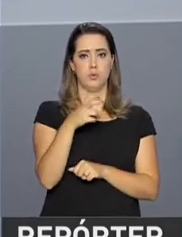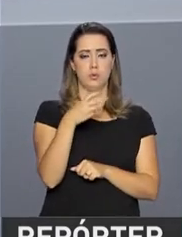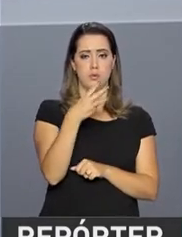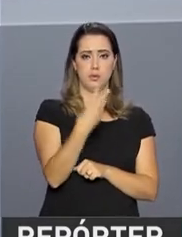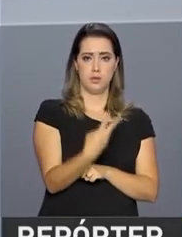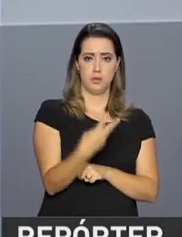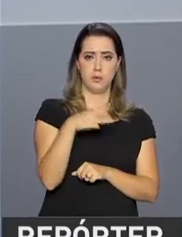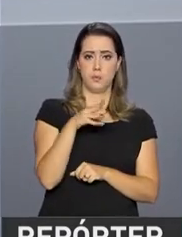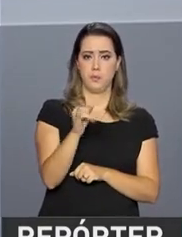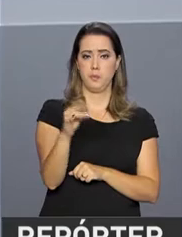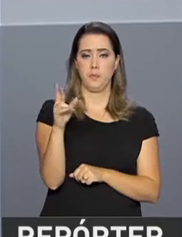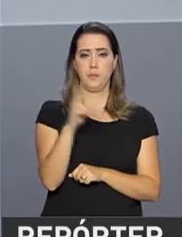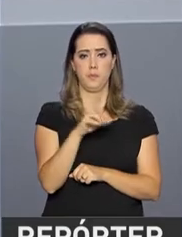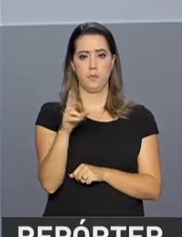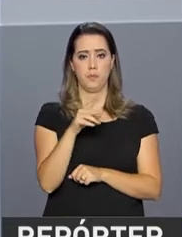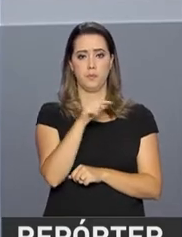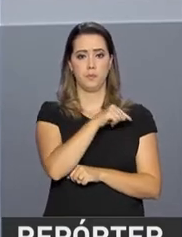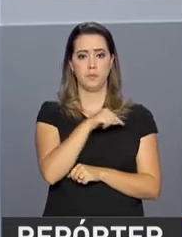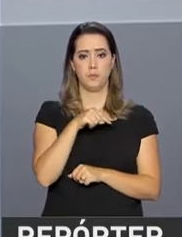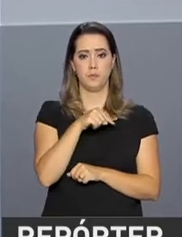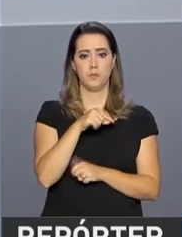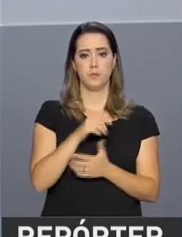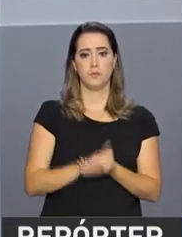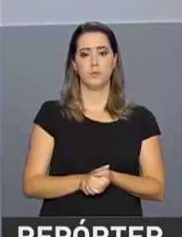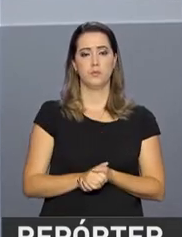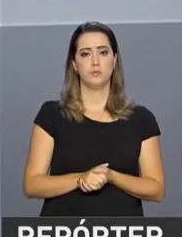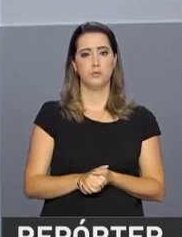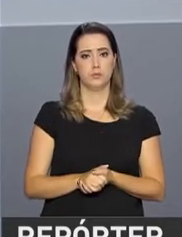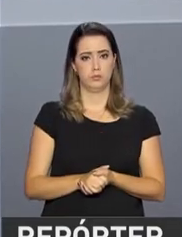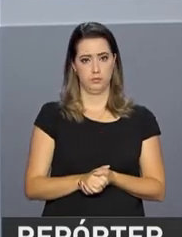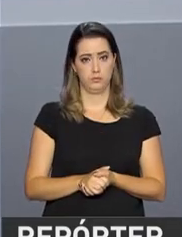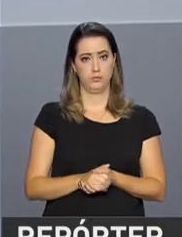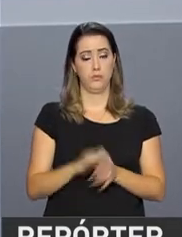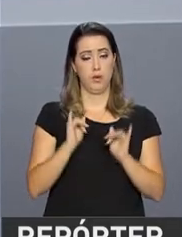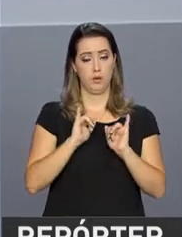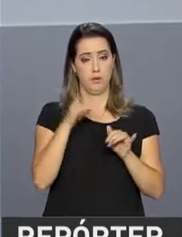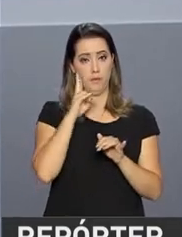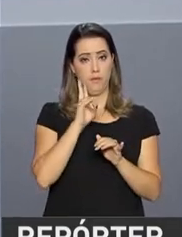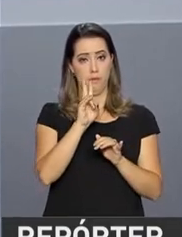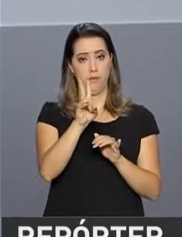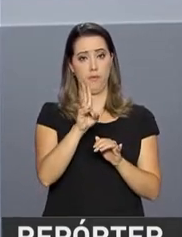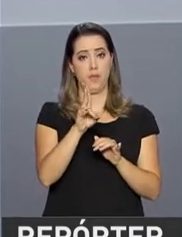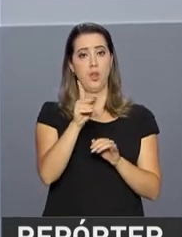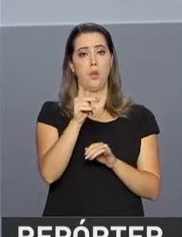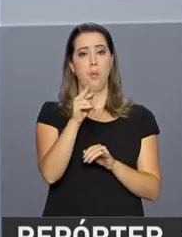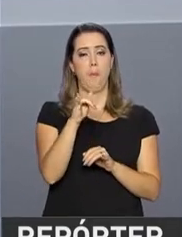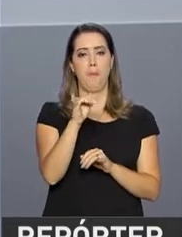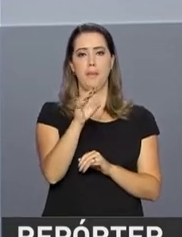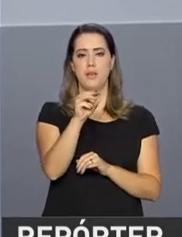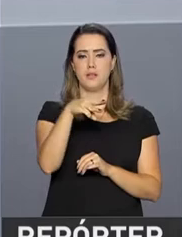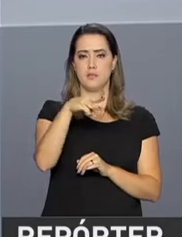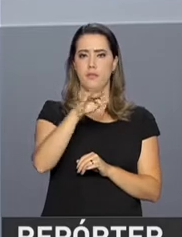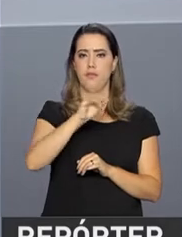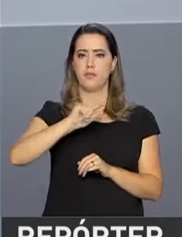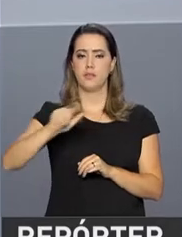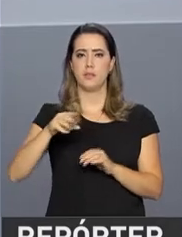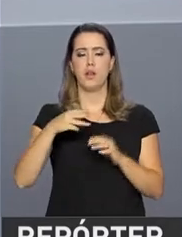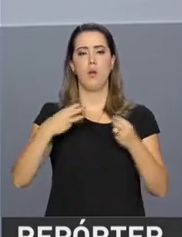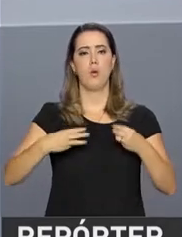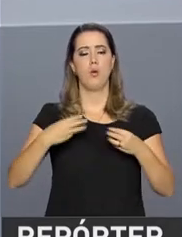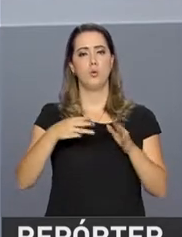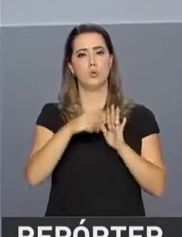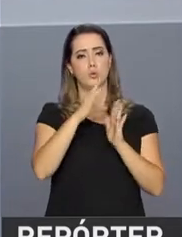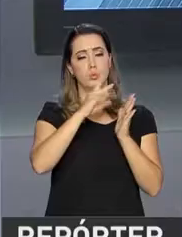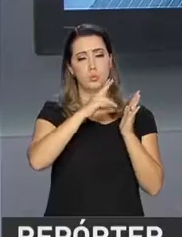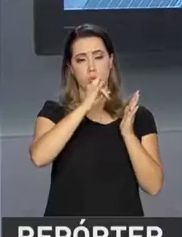bilhões e novecentos e quarenta e quatro milhões de reais a projeção está no prisma fiscal uma publicação do ministério da fazenda divulgada